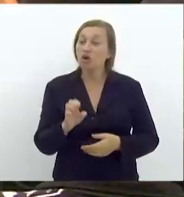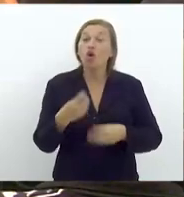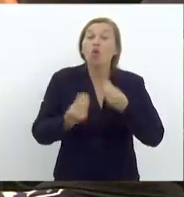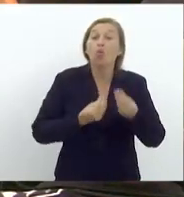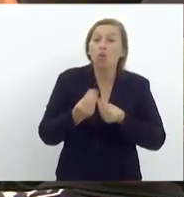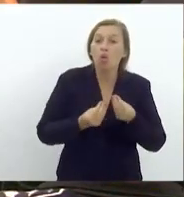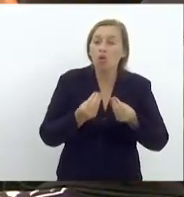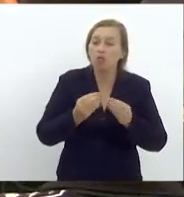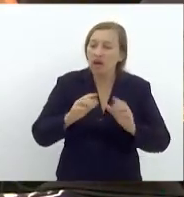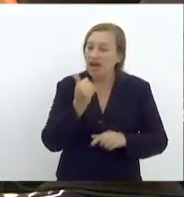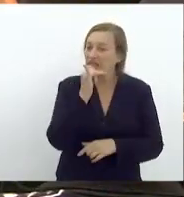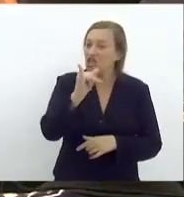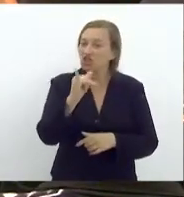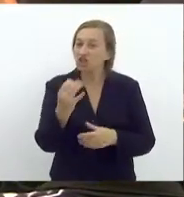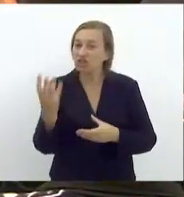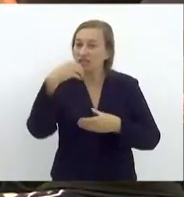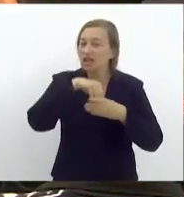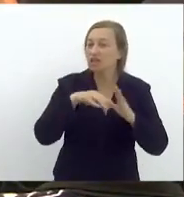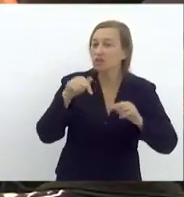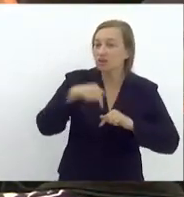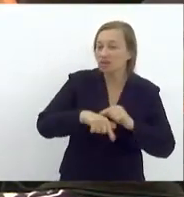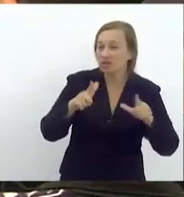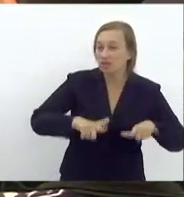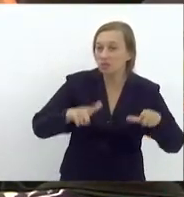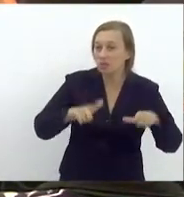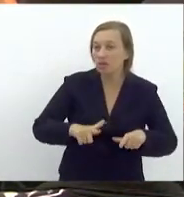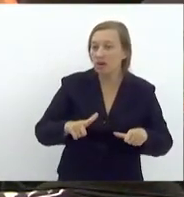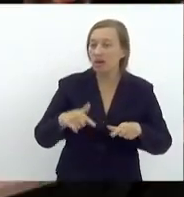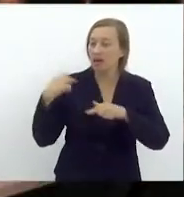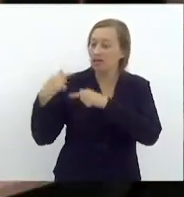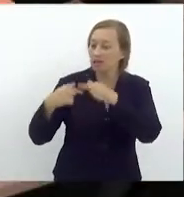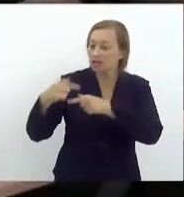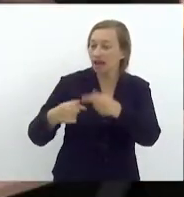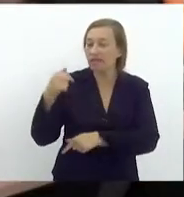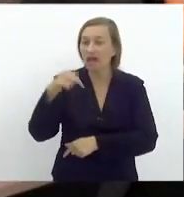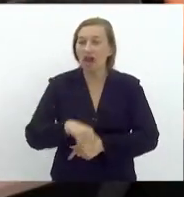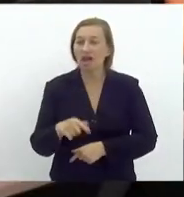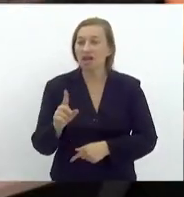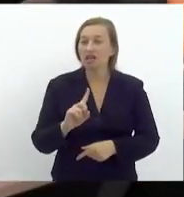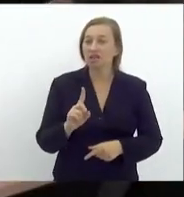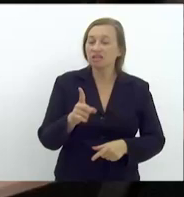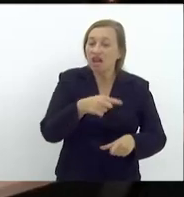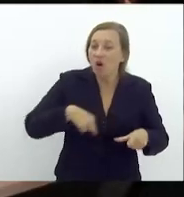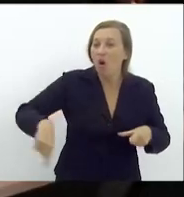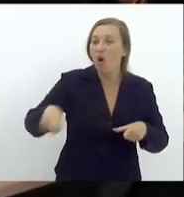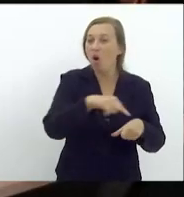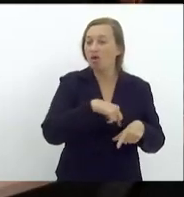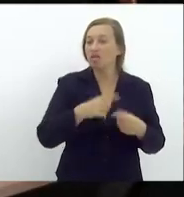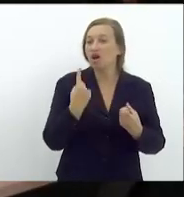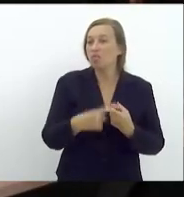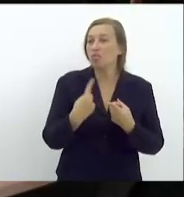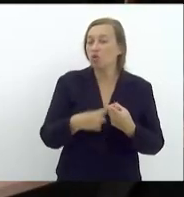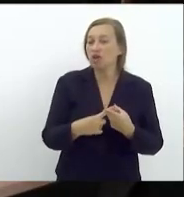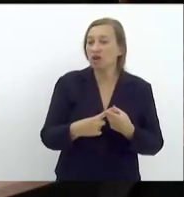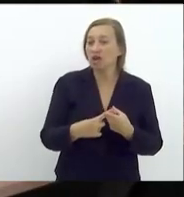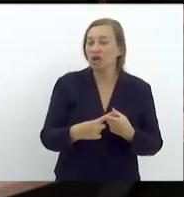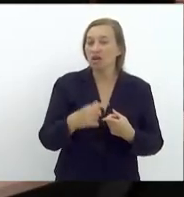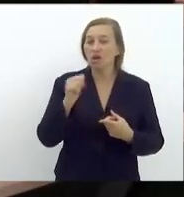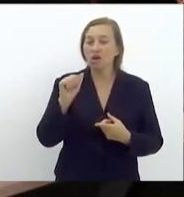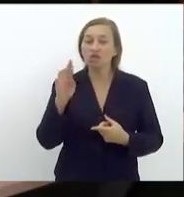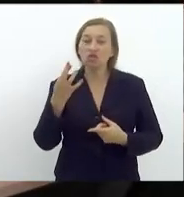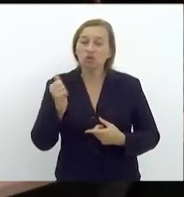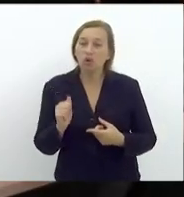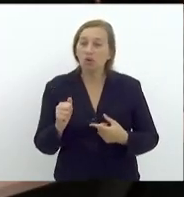ia colocar essa energia aqui energia junto Ó você é ancestralidade a gente não tá em roda porque o auditório não